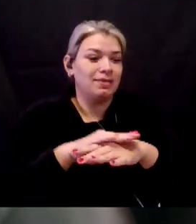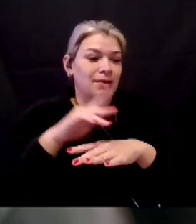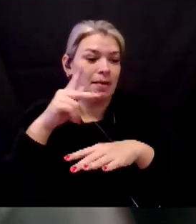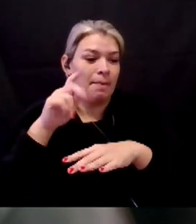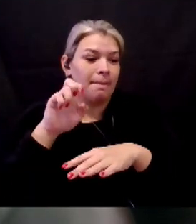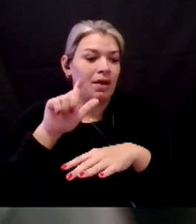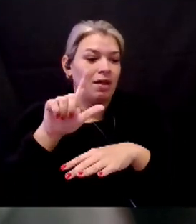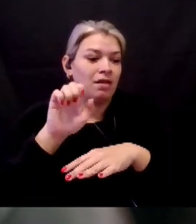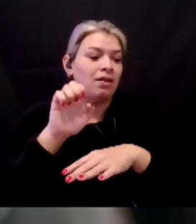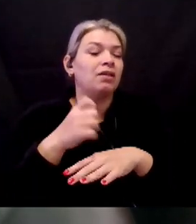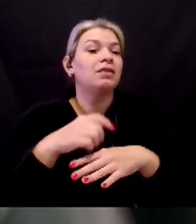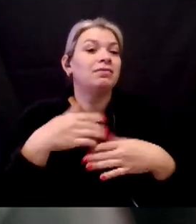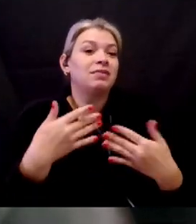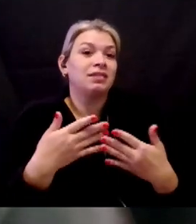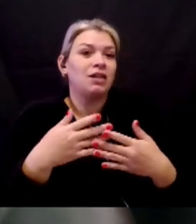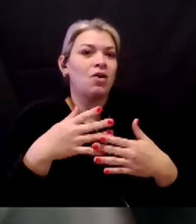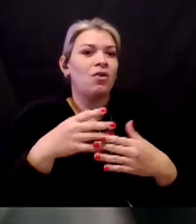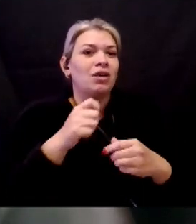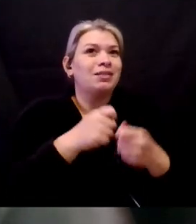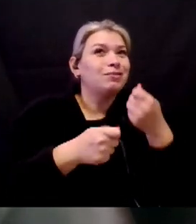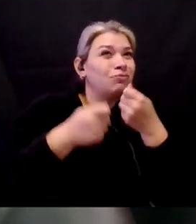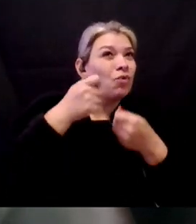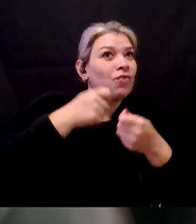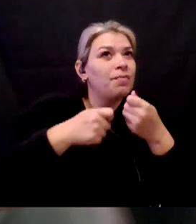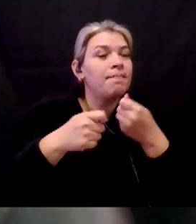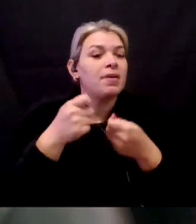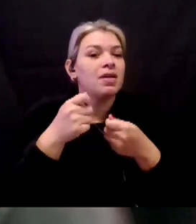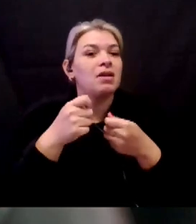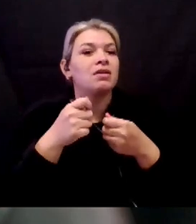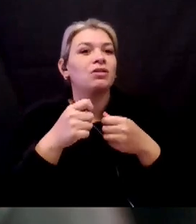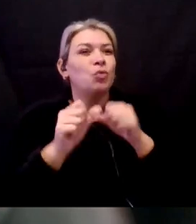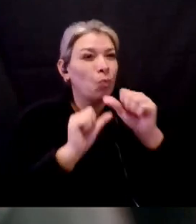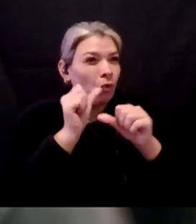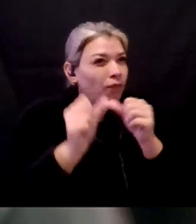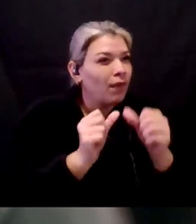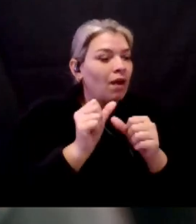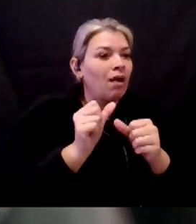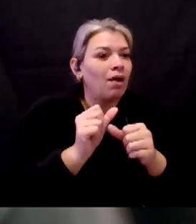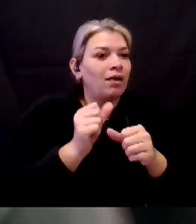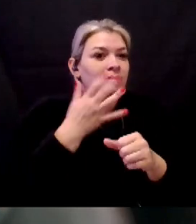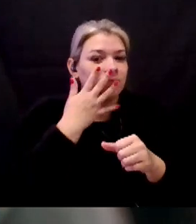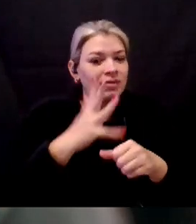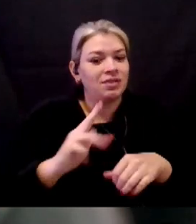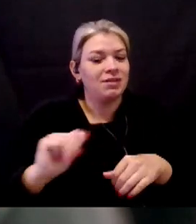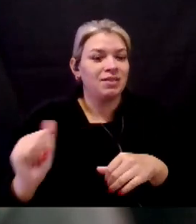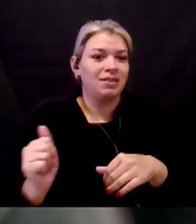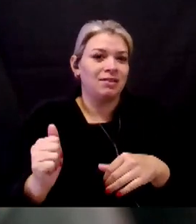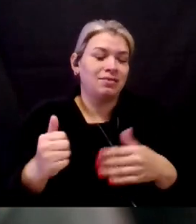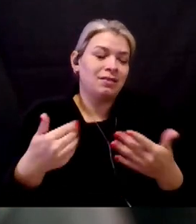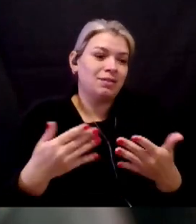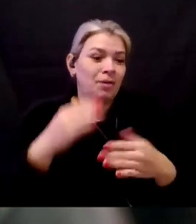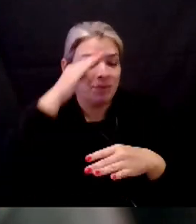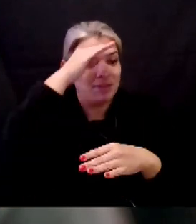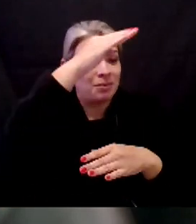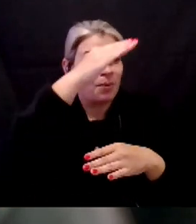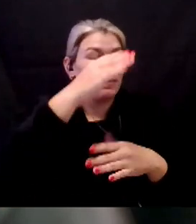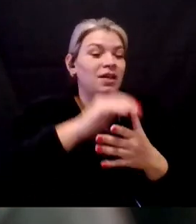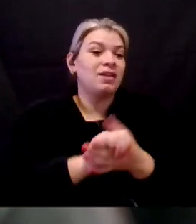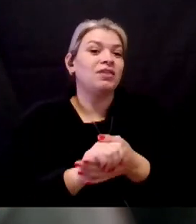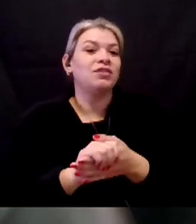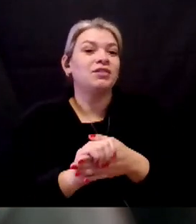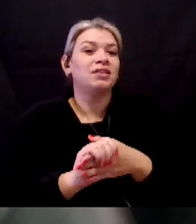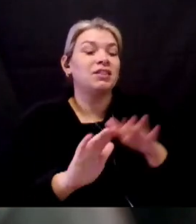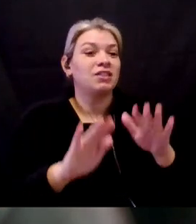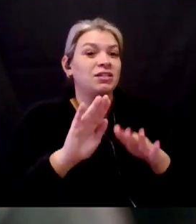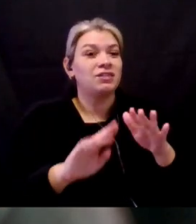fica nessa restrição para alguns produtos, principalmente esses de skincare, que são ácidos, algumas vitaminas, que a